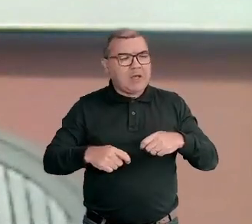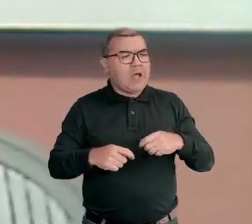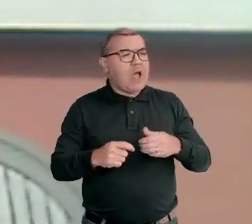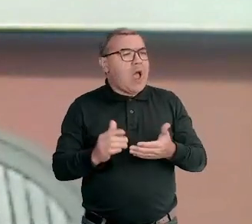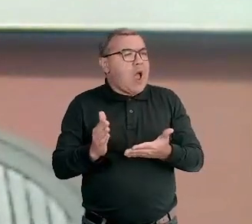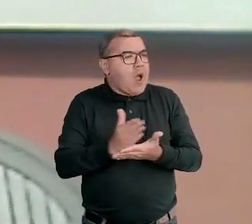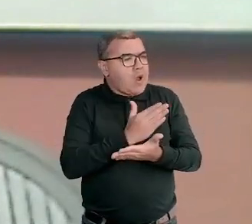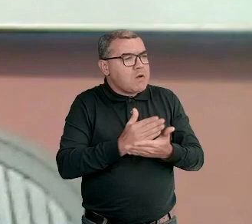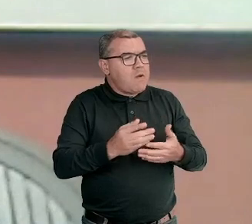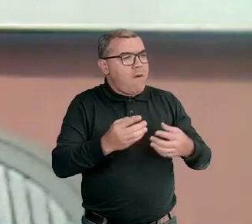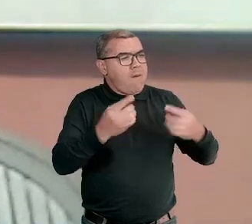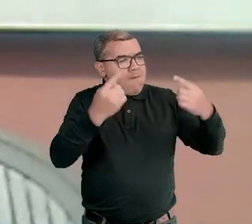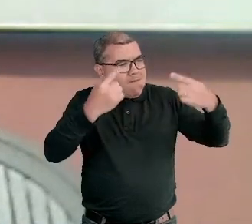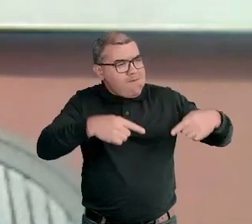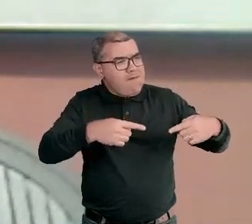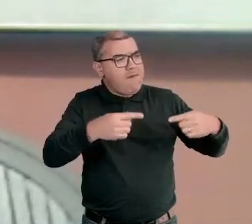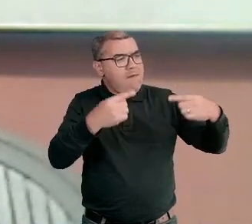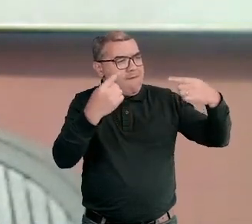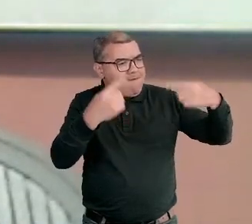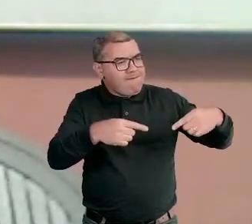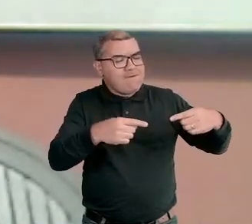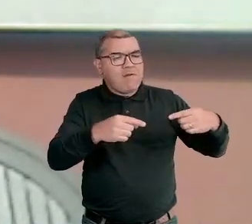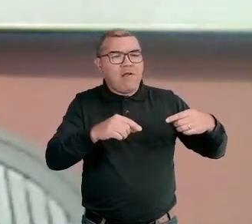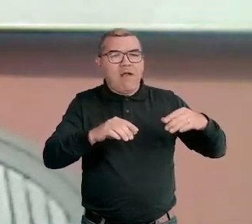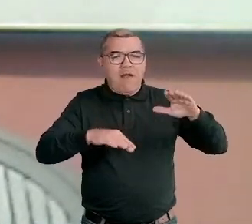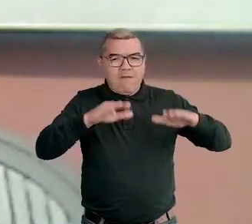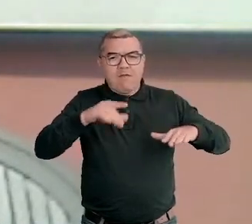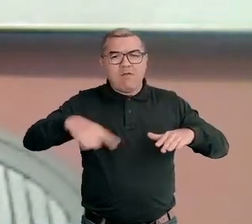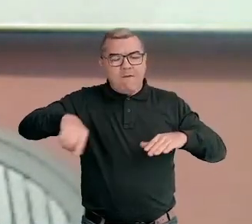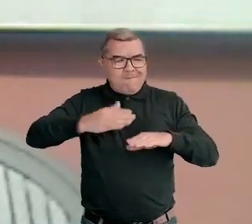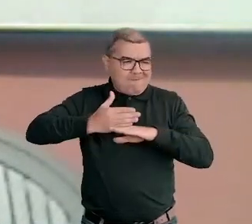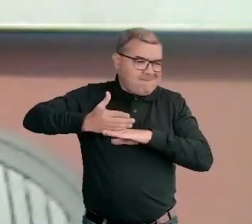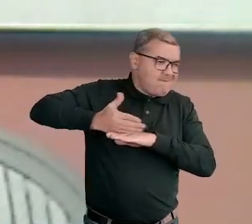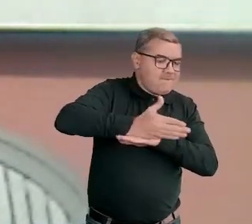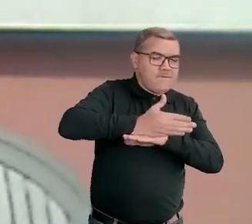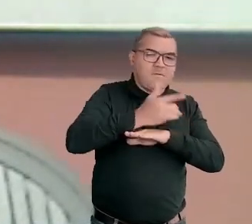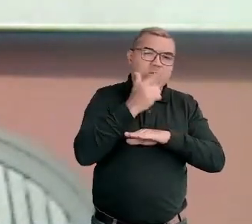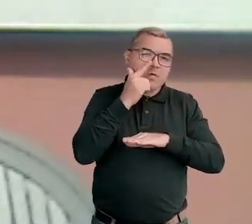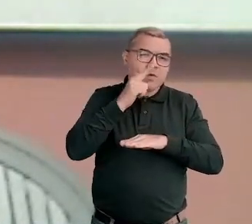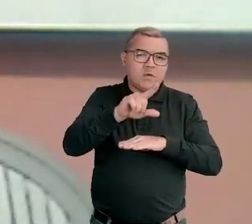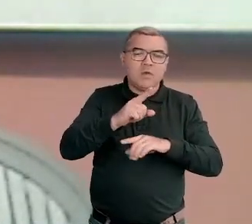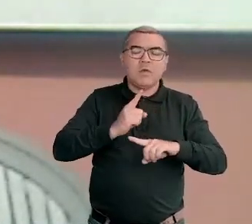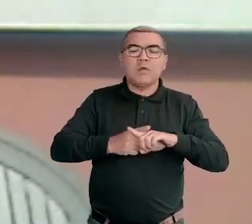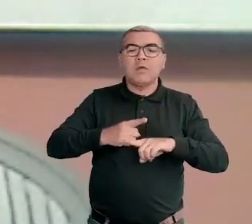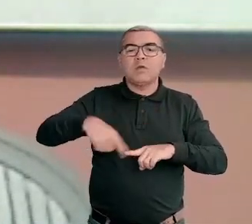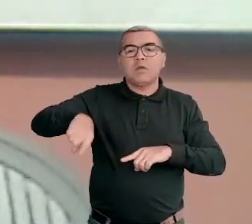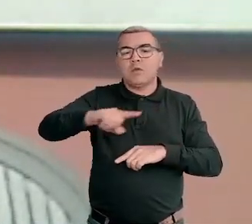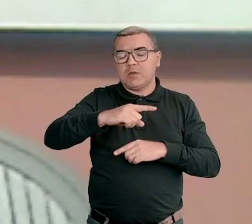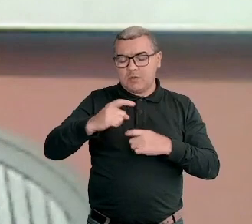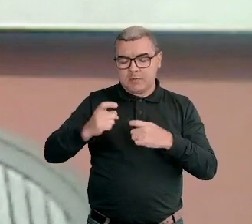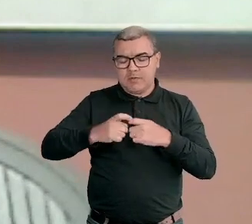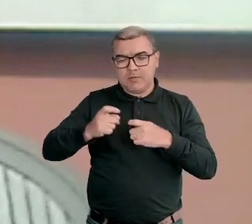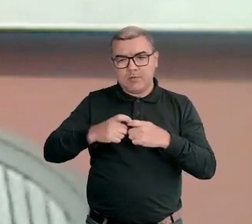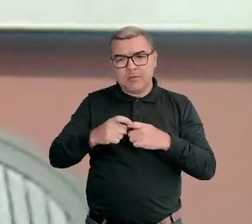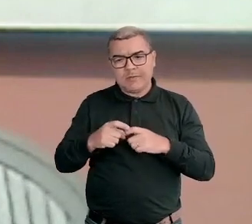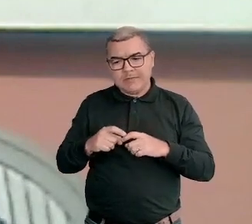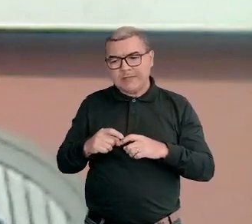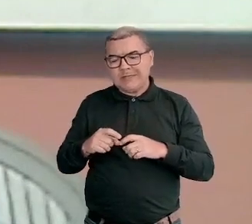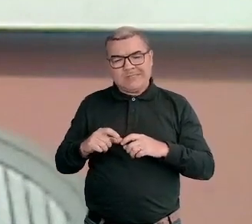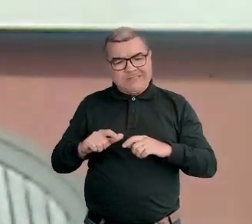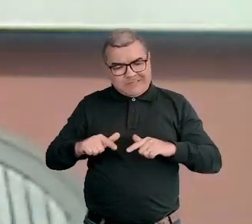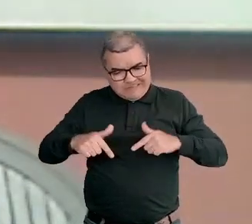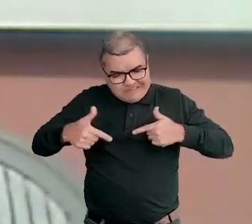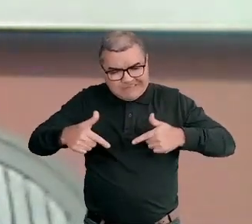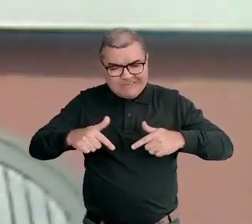que um protocolo do exercício profissional médico pode trazer de frieza,